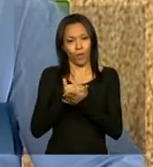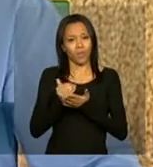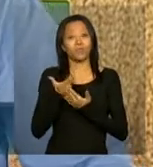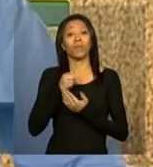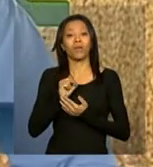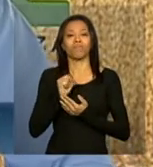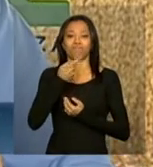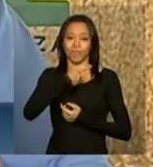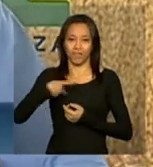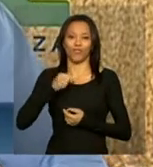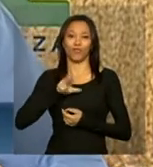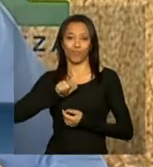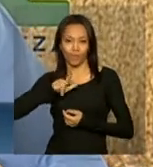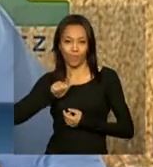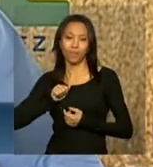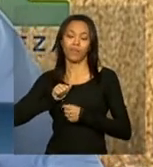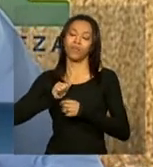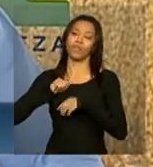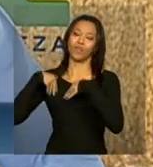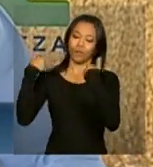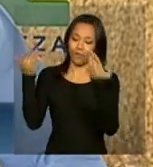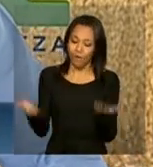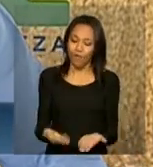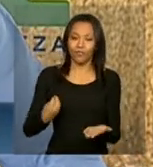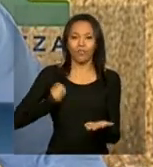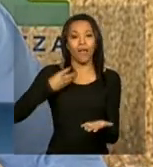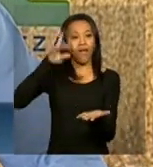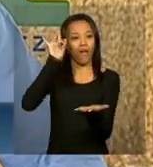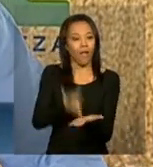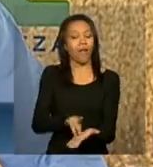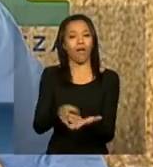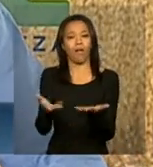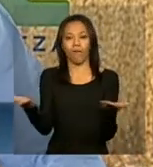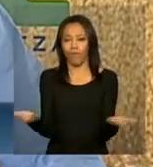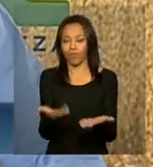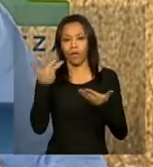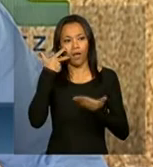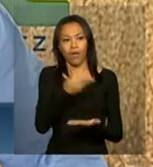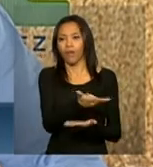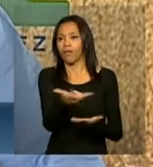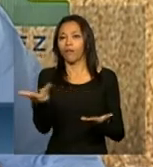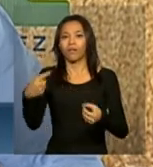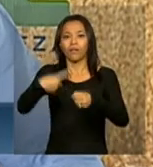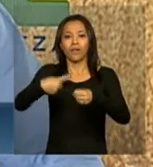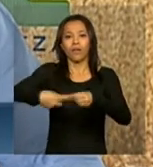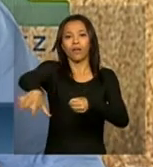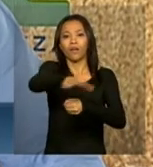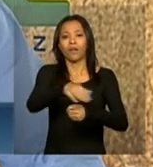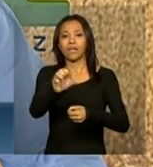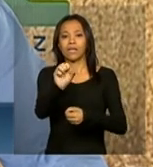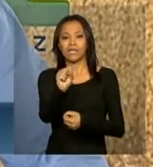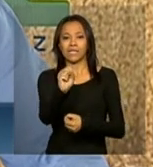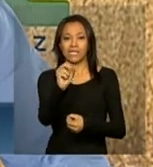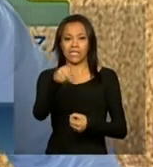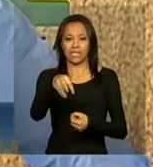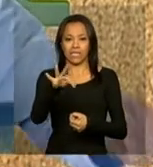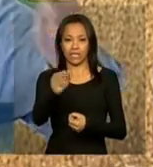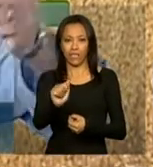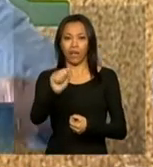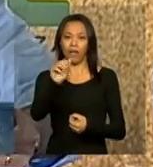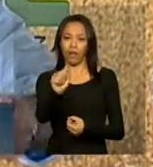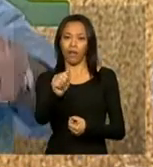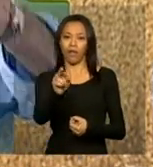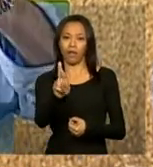presidente Lula e hoje uma realidade chegando a Santarém. A ferrovia, se